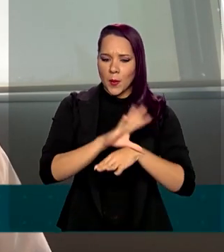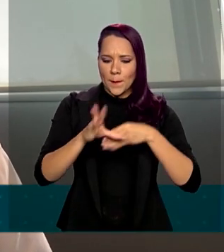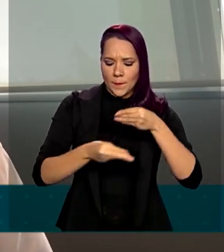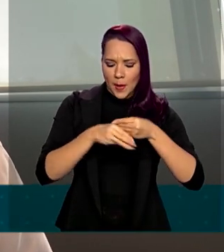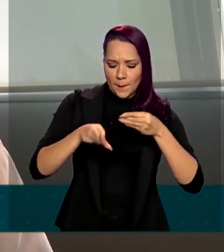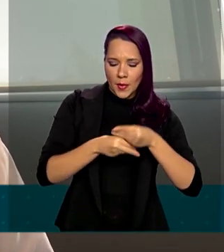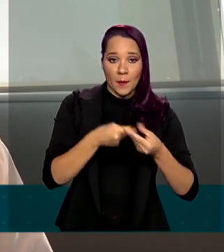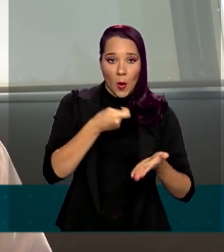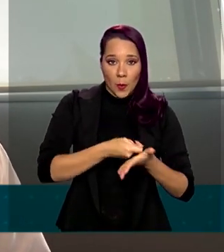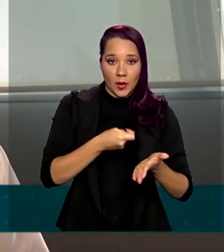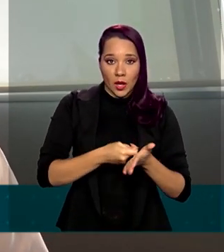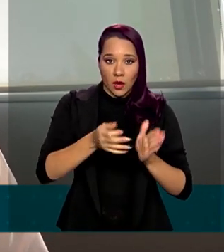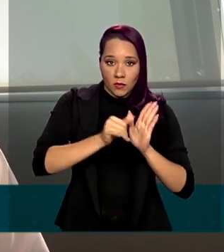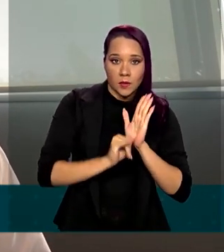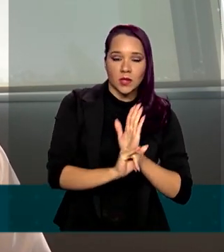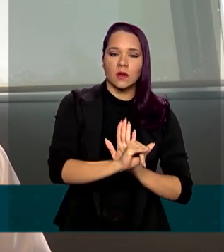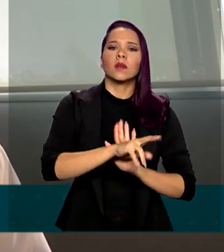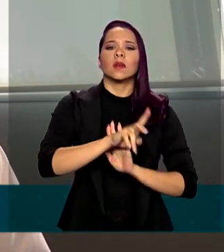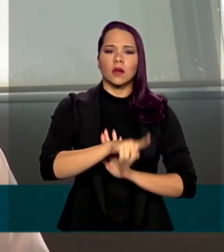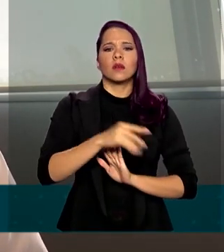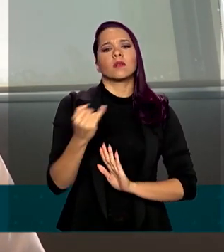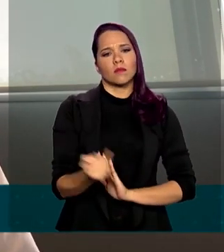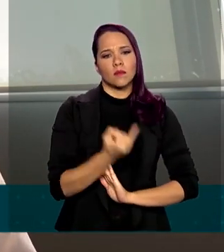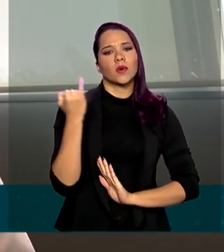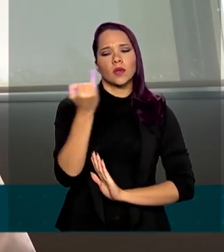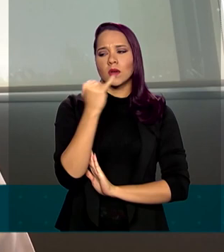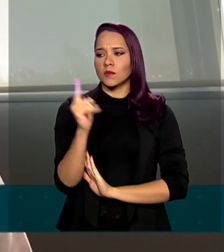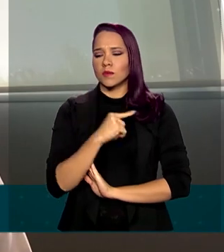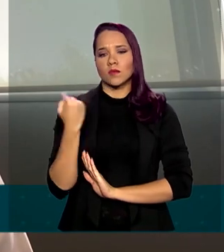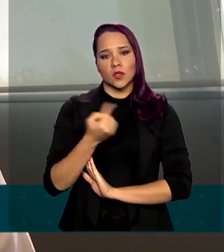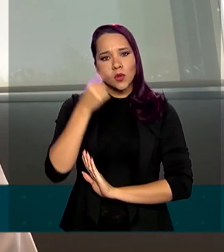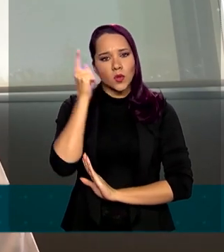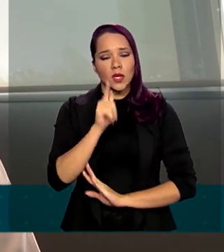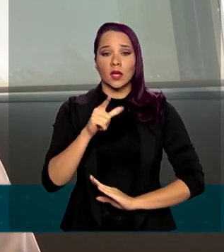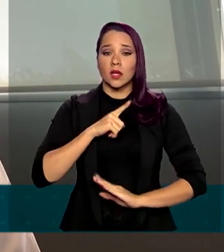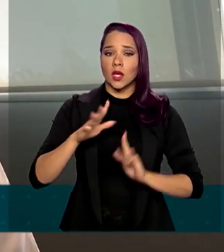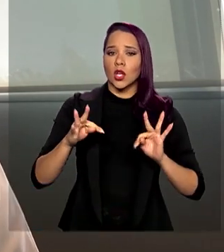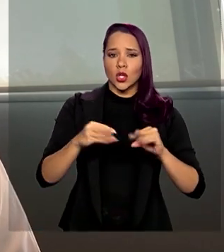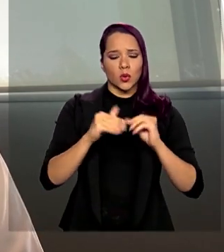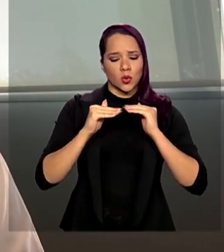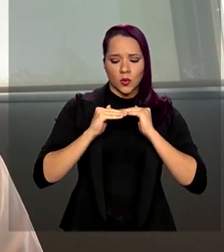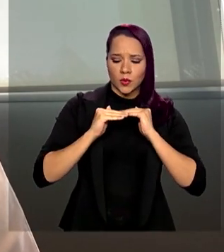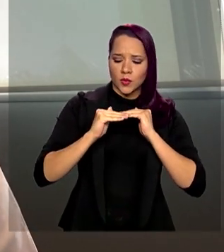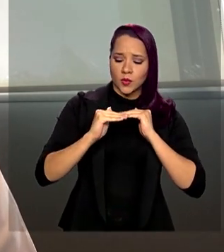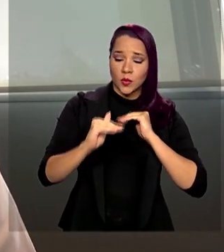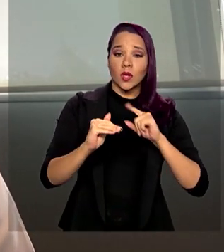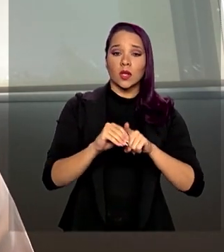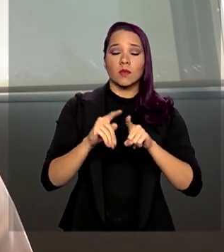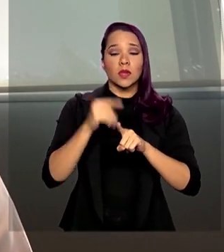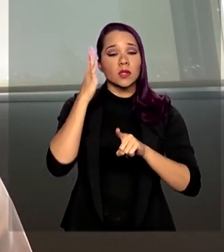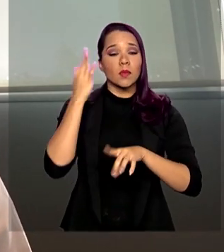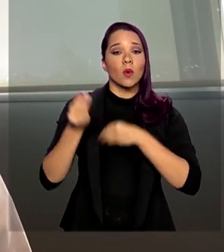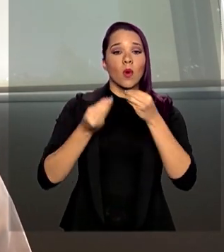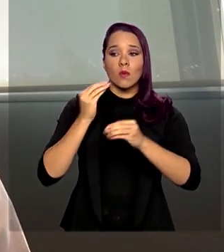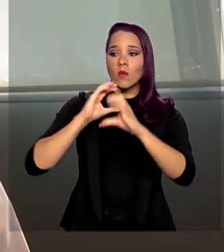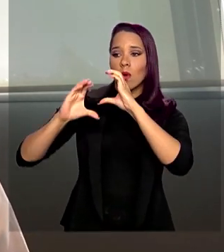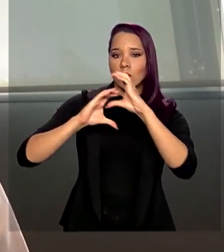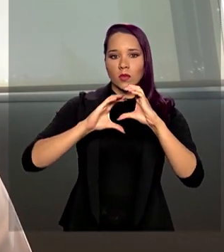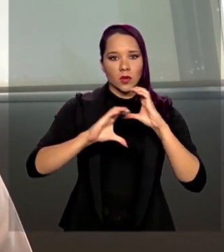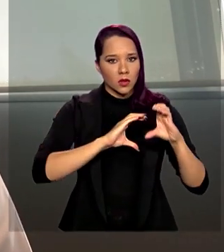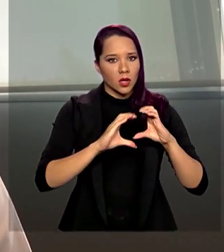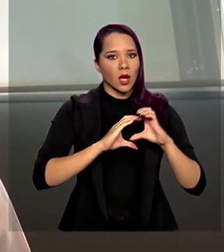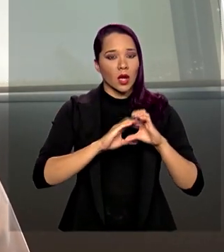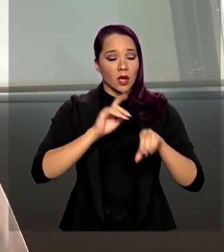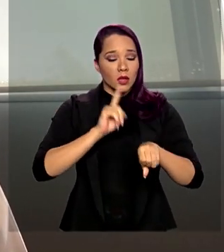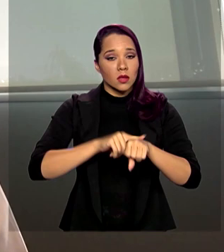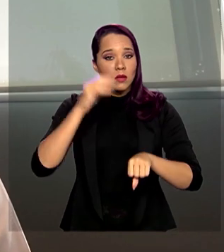compulsória é de fundamental importância para que nós tenhamos uma padronização na forma de comunicação e um tempo rápido